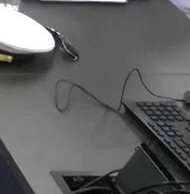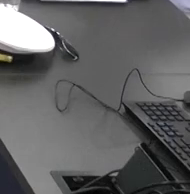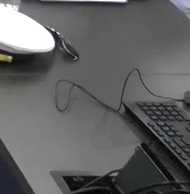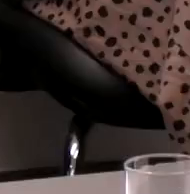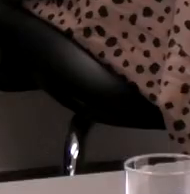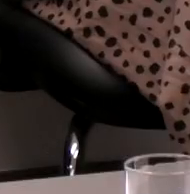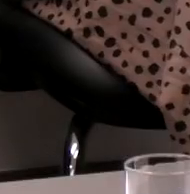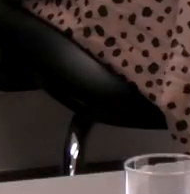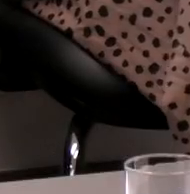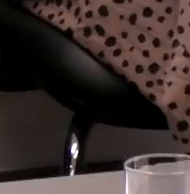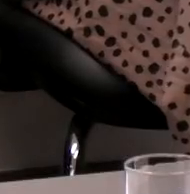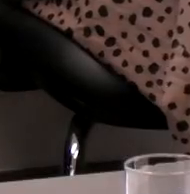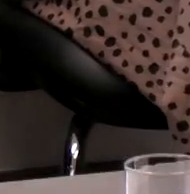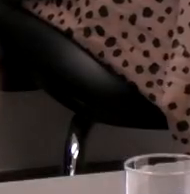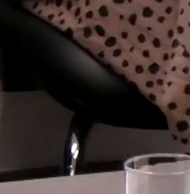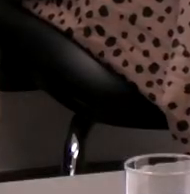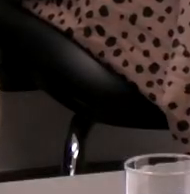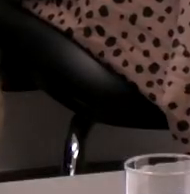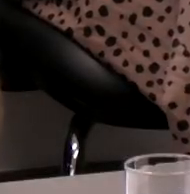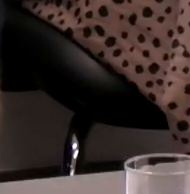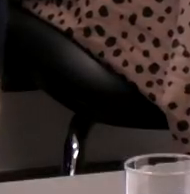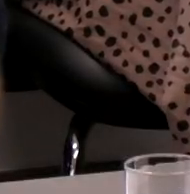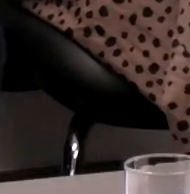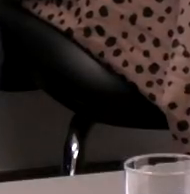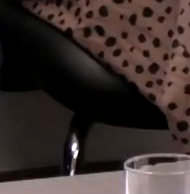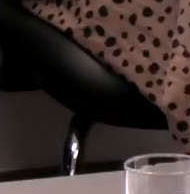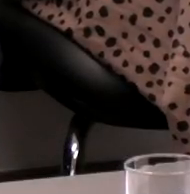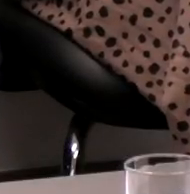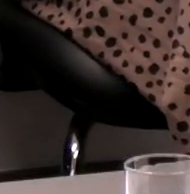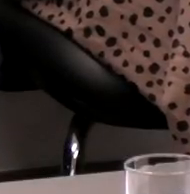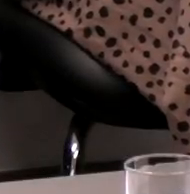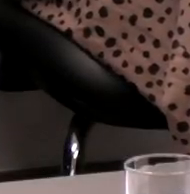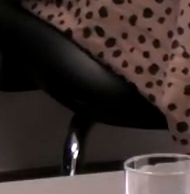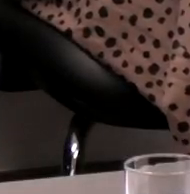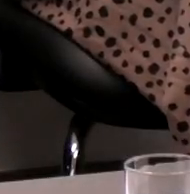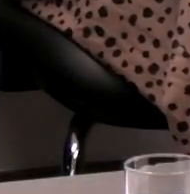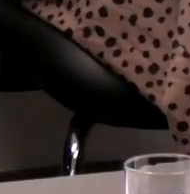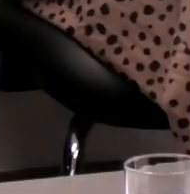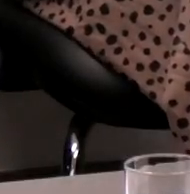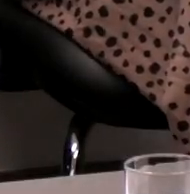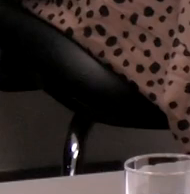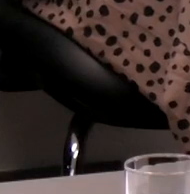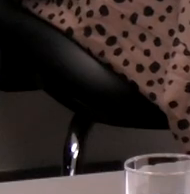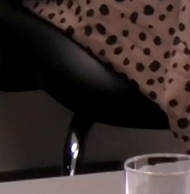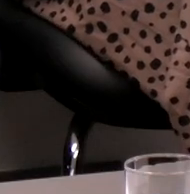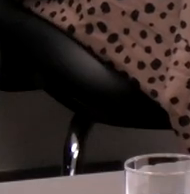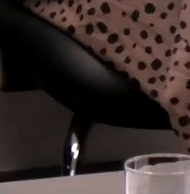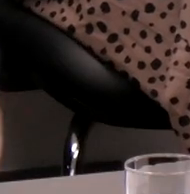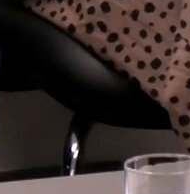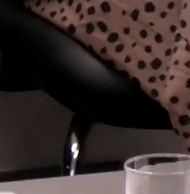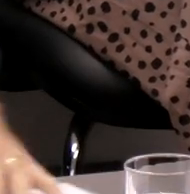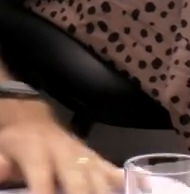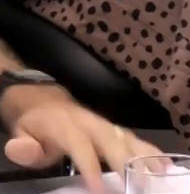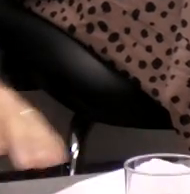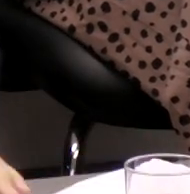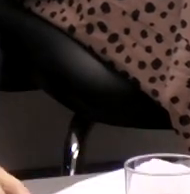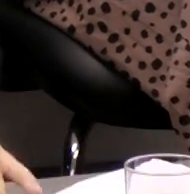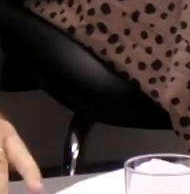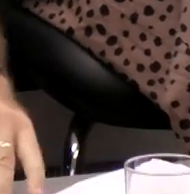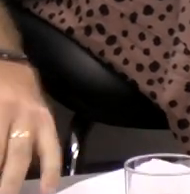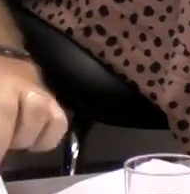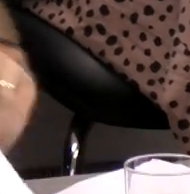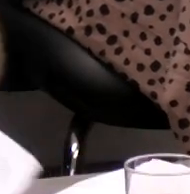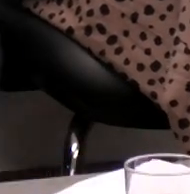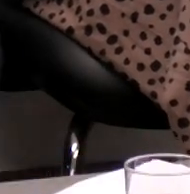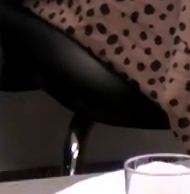foram os eventuais responsáveis. Pode ser alguma questão do porto, pode ser alguém dentro do navio. Então, o Tribunal tem até que